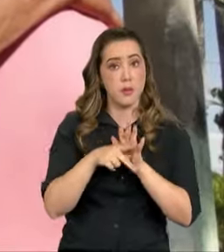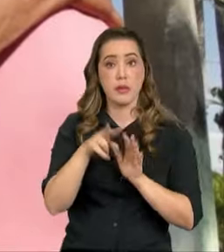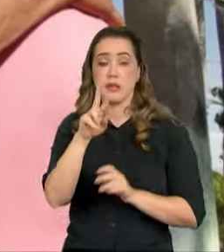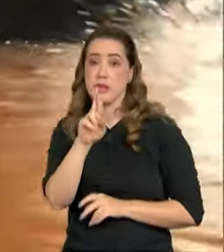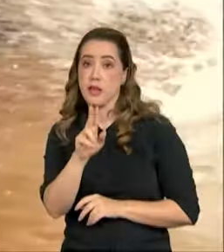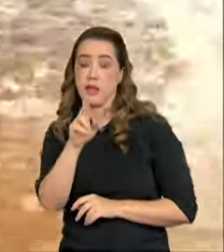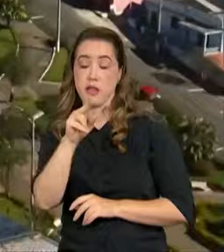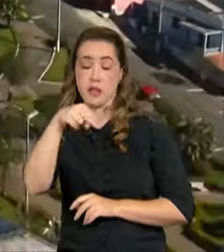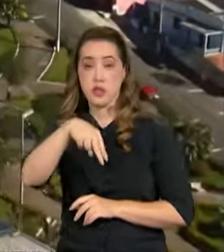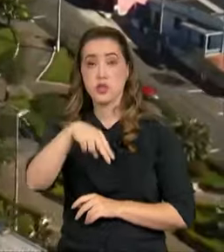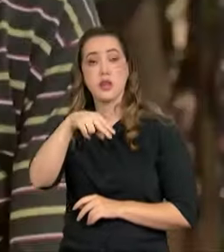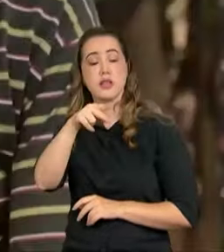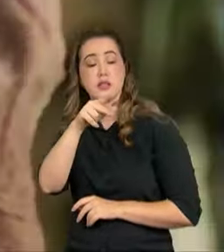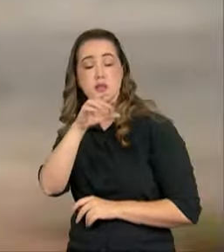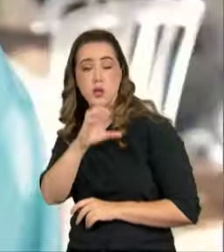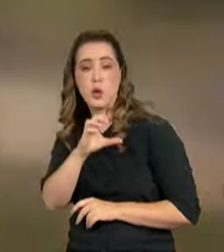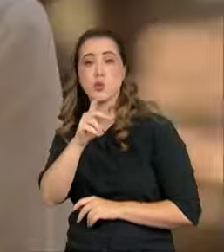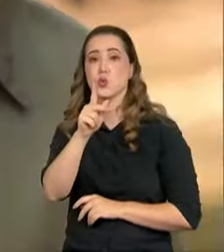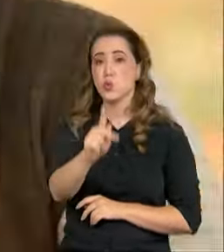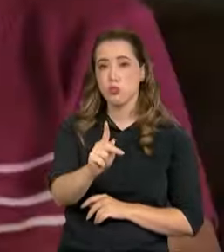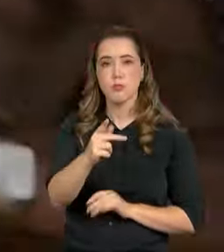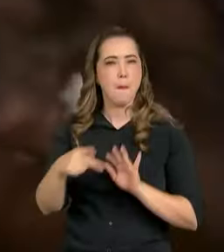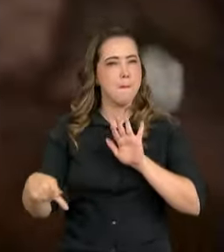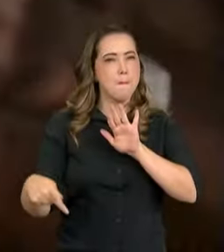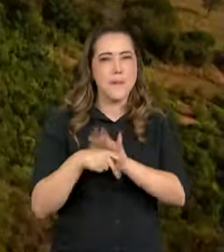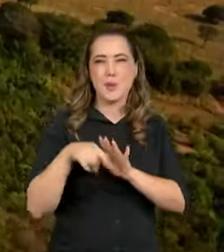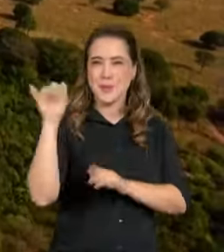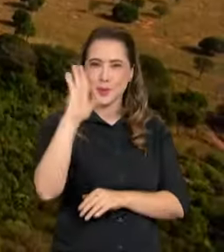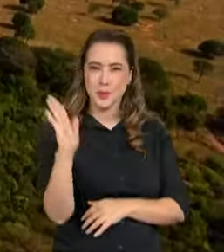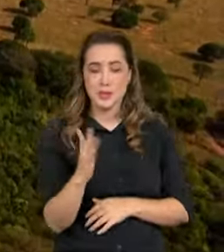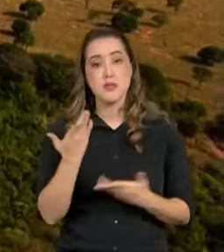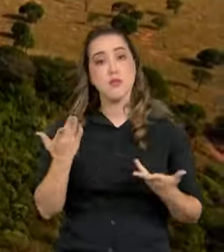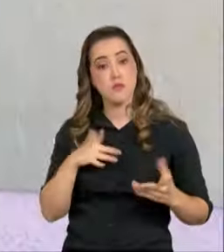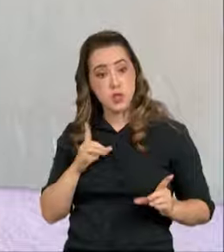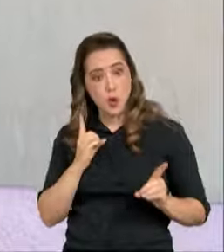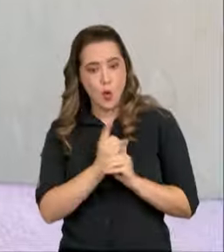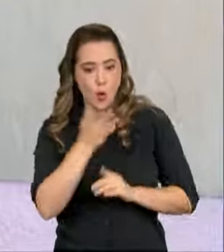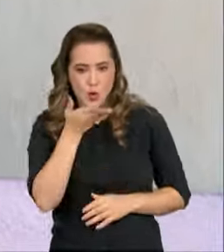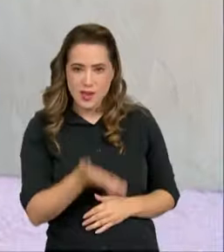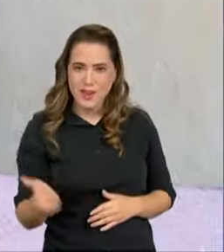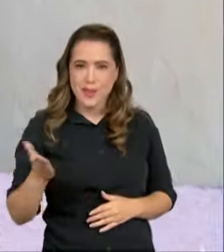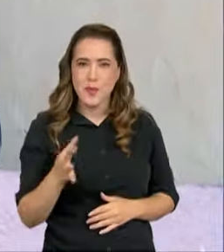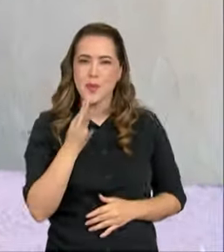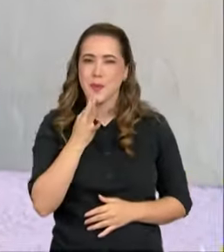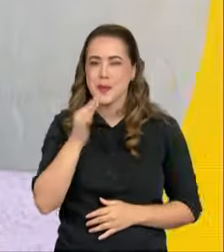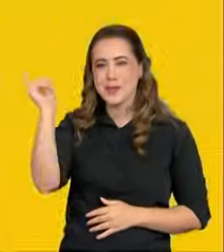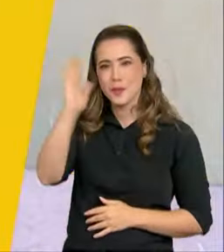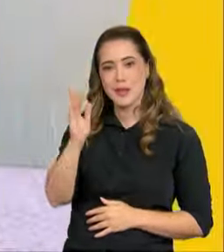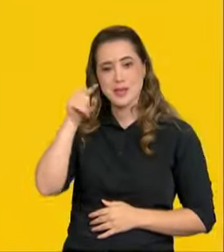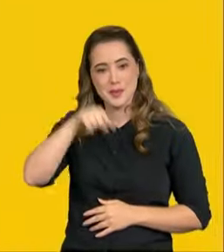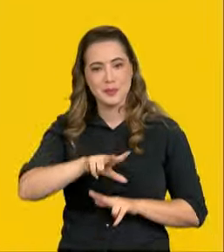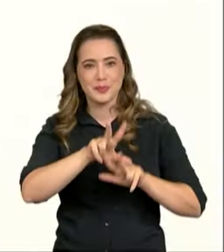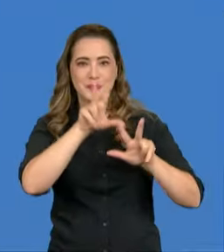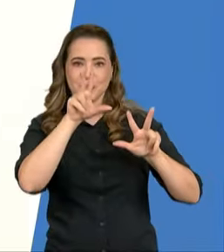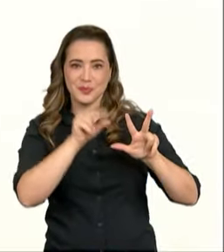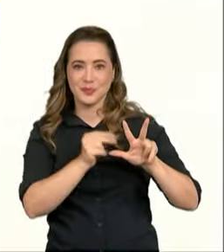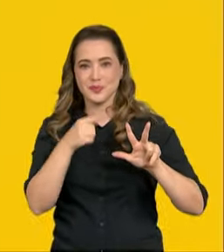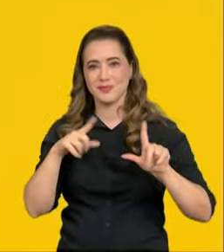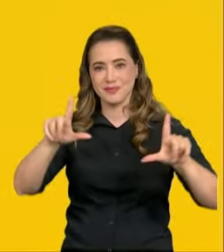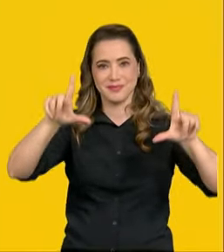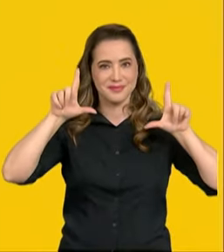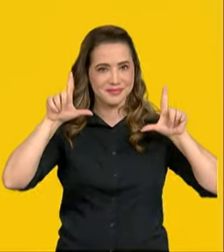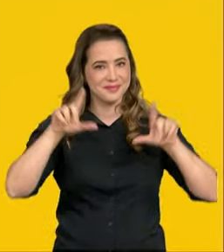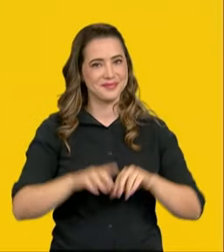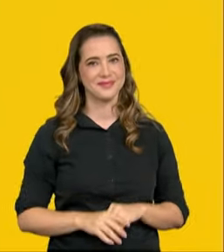de Comunicação Pública com a cara do país. Você tem um encontro com o Brasil, aqui na tela da